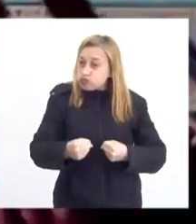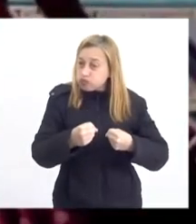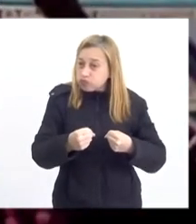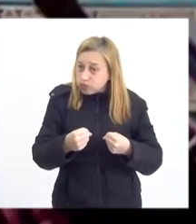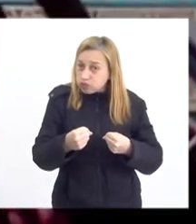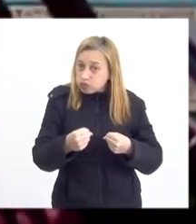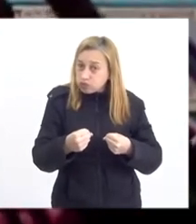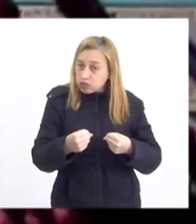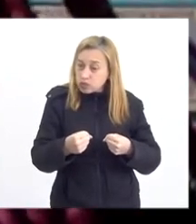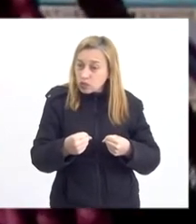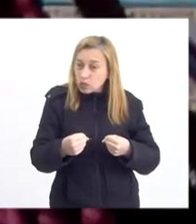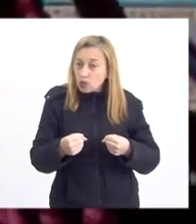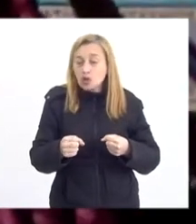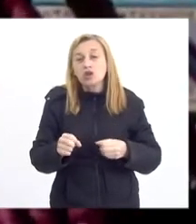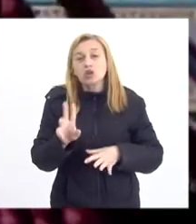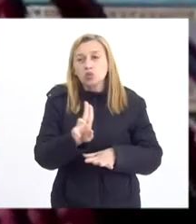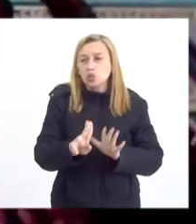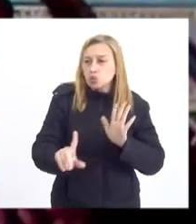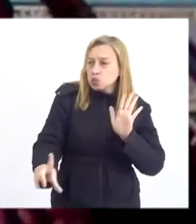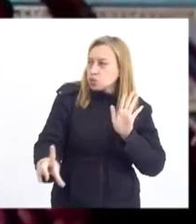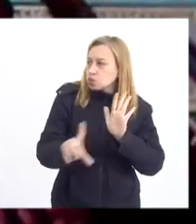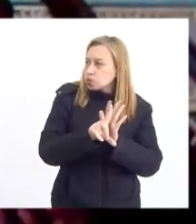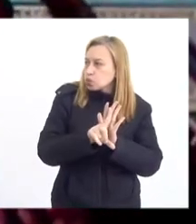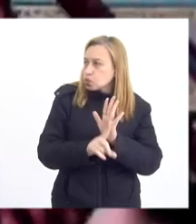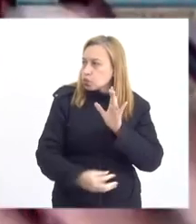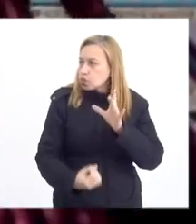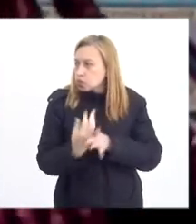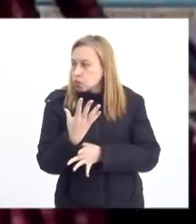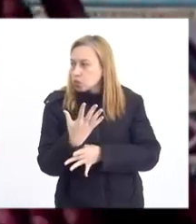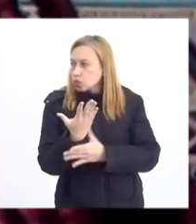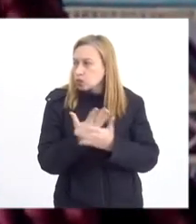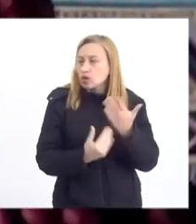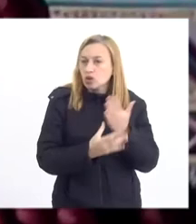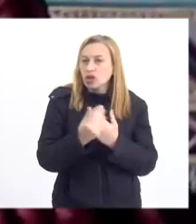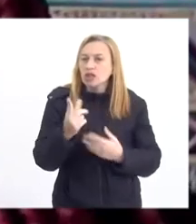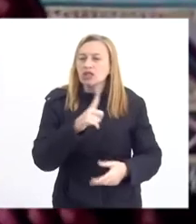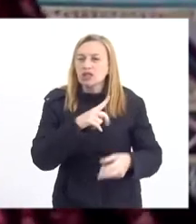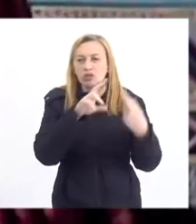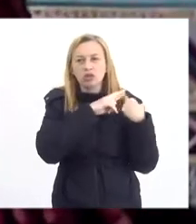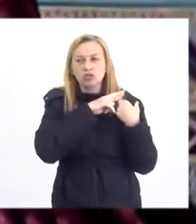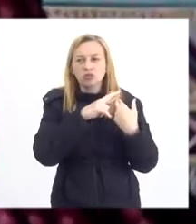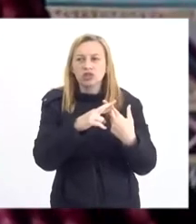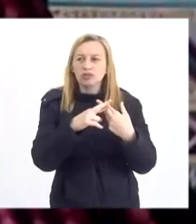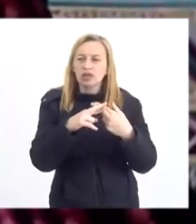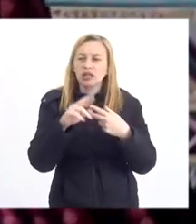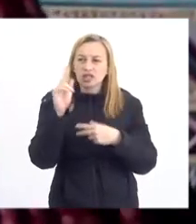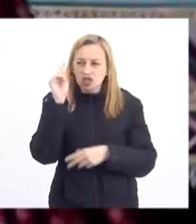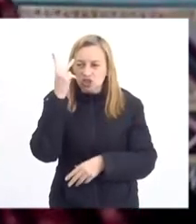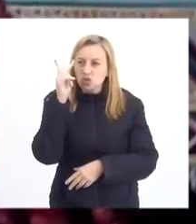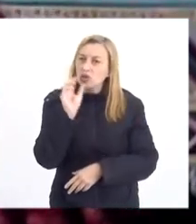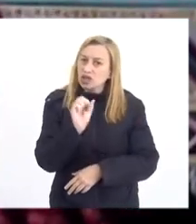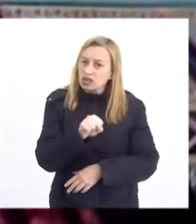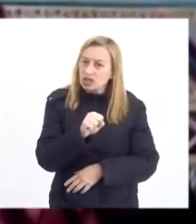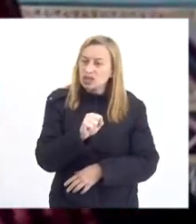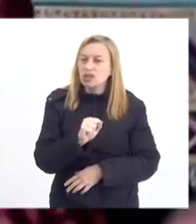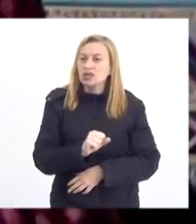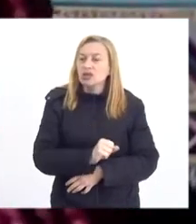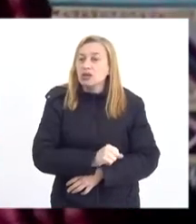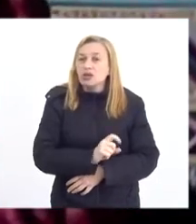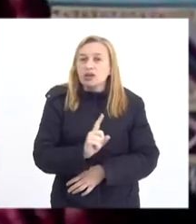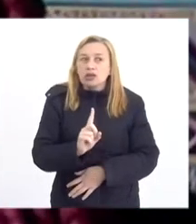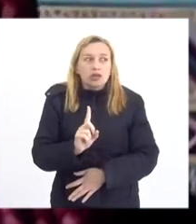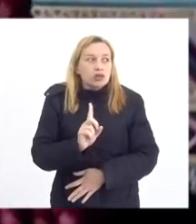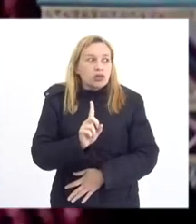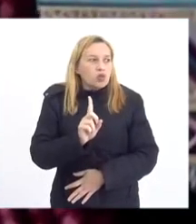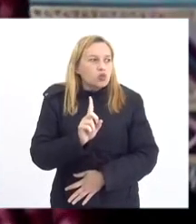essa ferramenta legislativa nas mãos, a gente tem uma responsabilidade histórica, né? Nós não